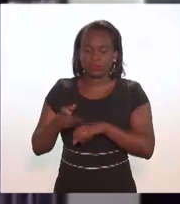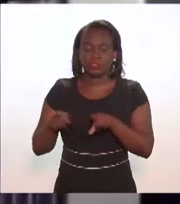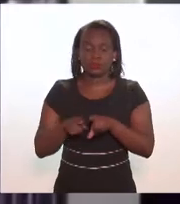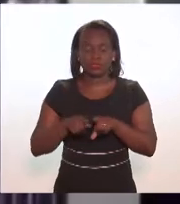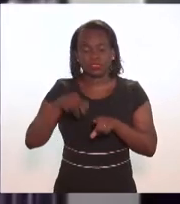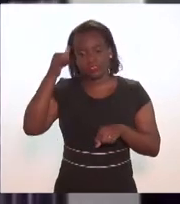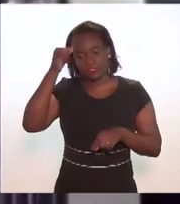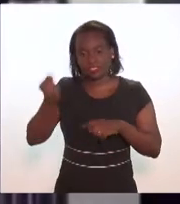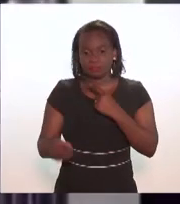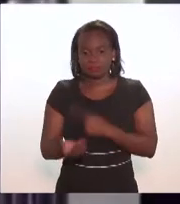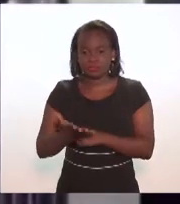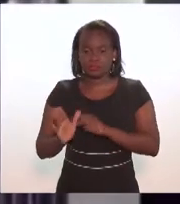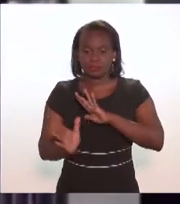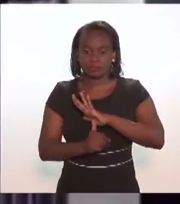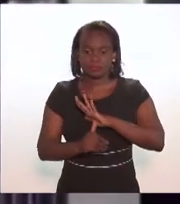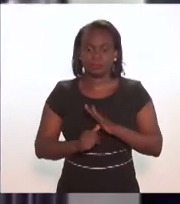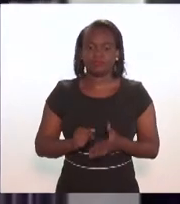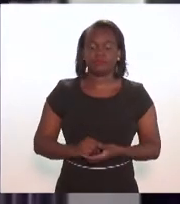à sonegação e à corrupção.